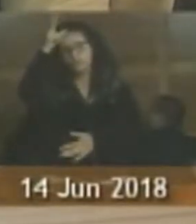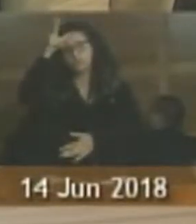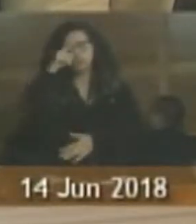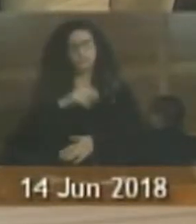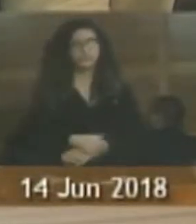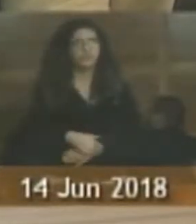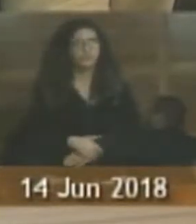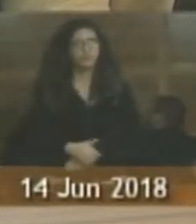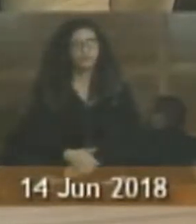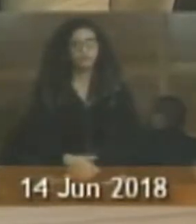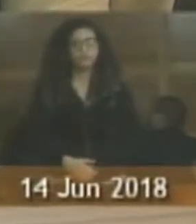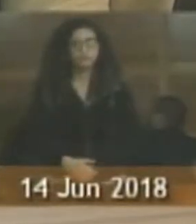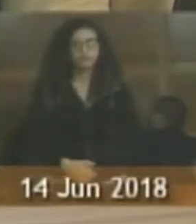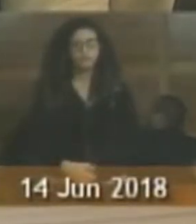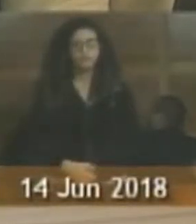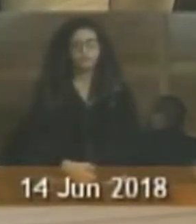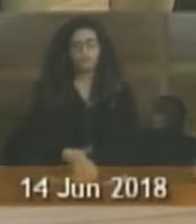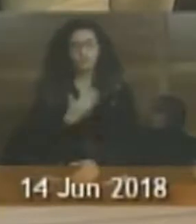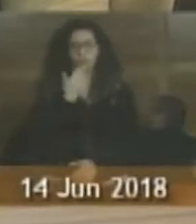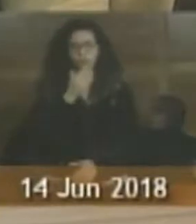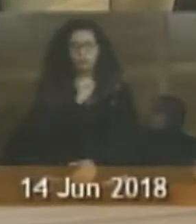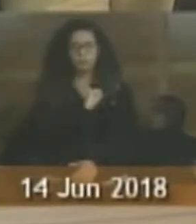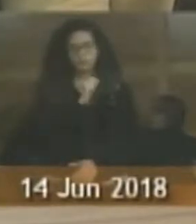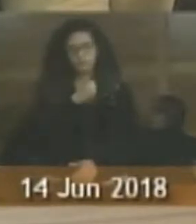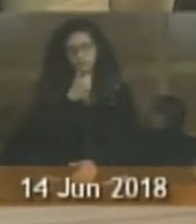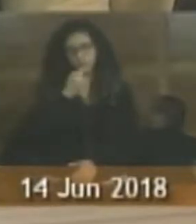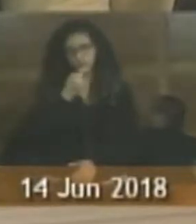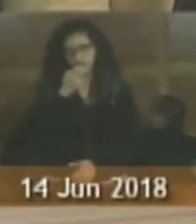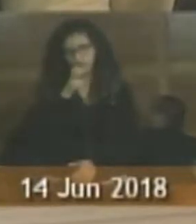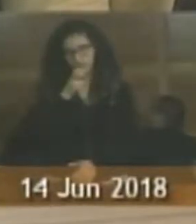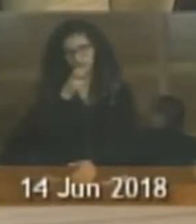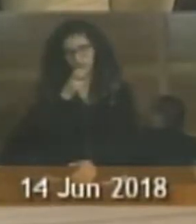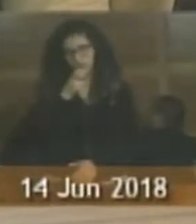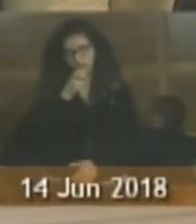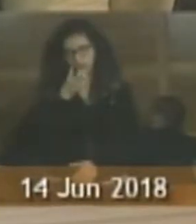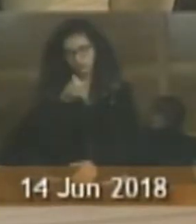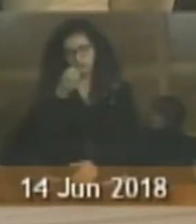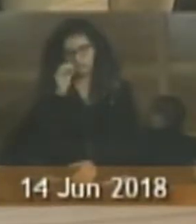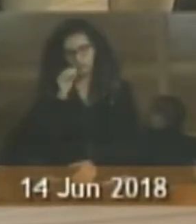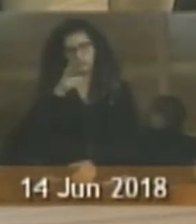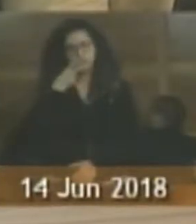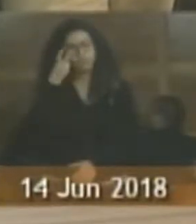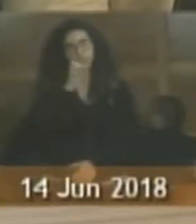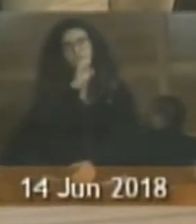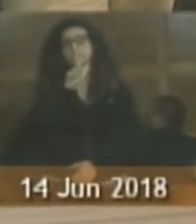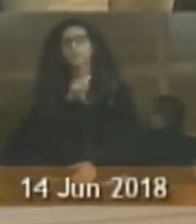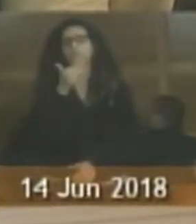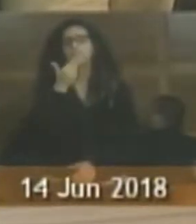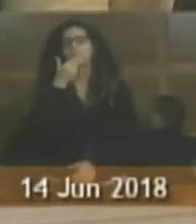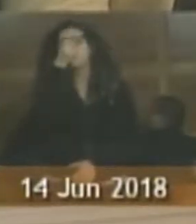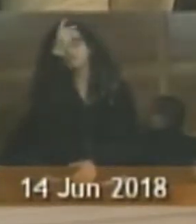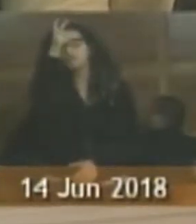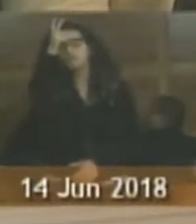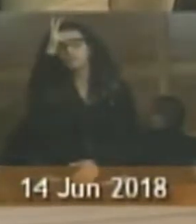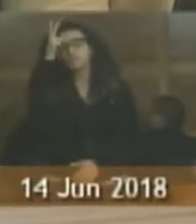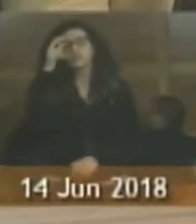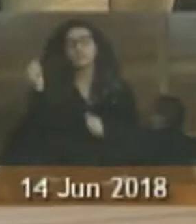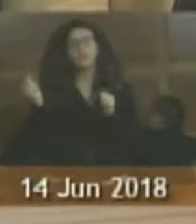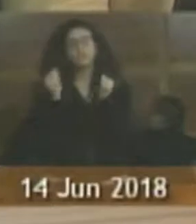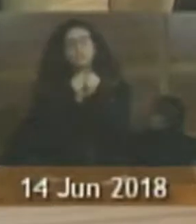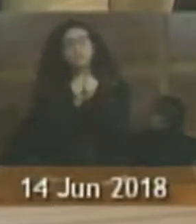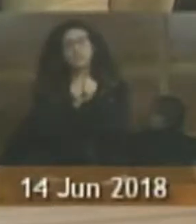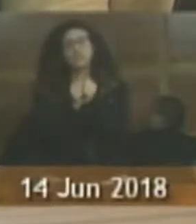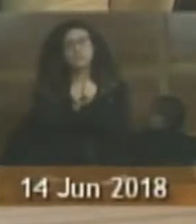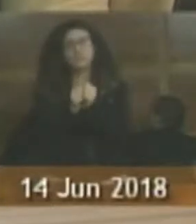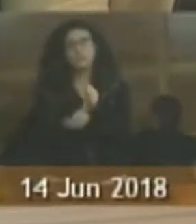município de Angra dos Reis. Indicação 1760 de 2018. Zé Augusto, indicando ao prefeito municipal que interceda junto